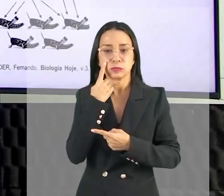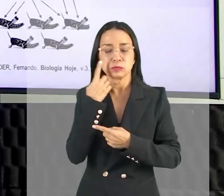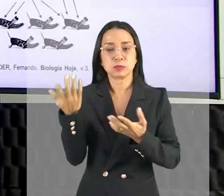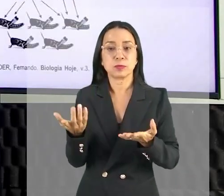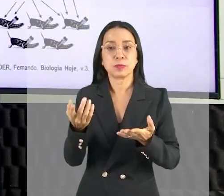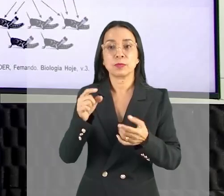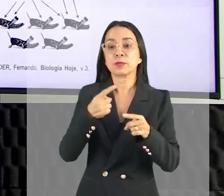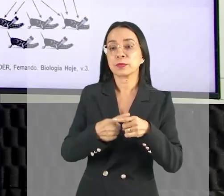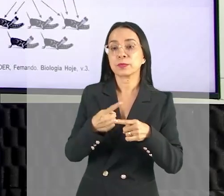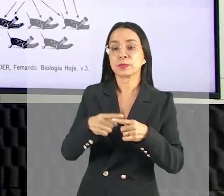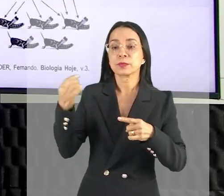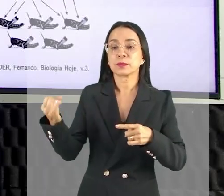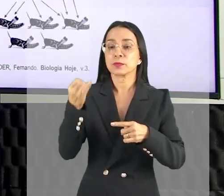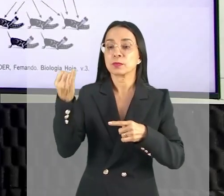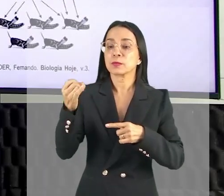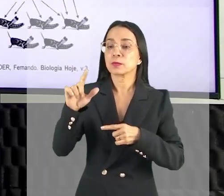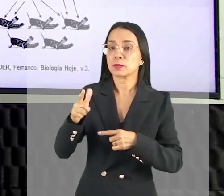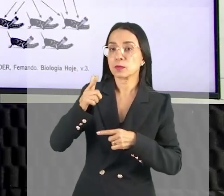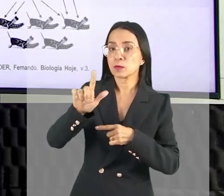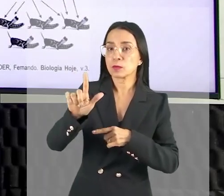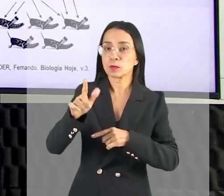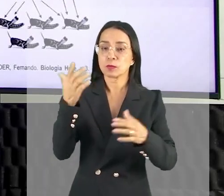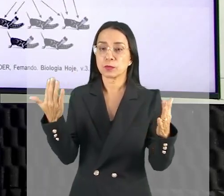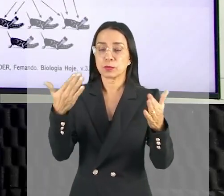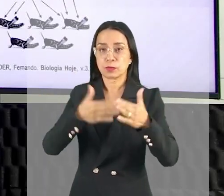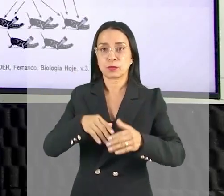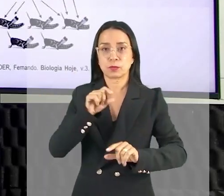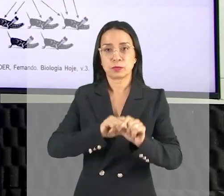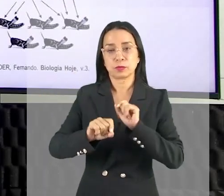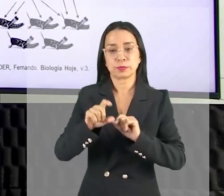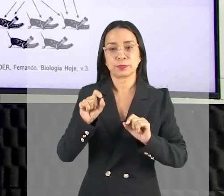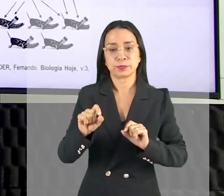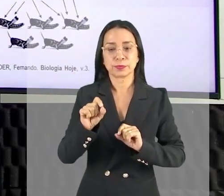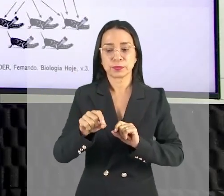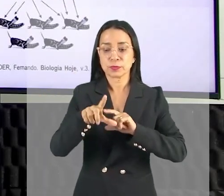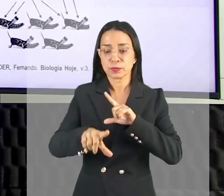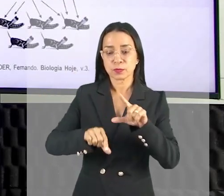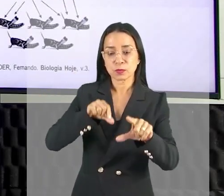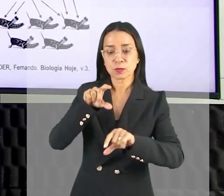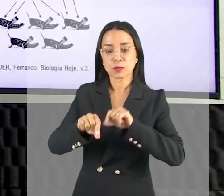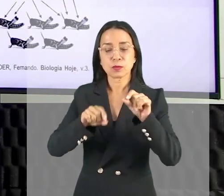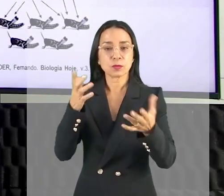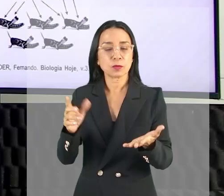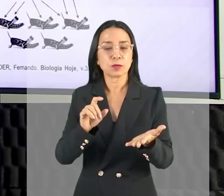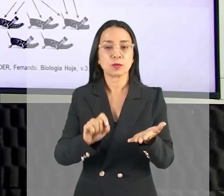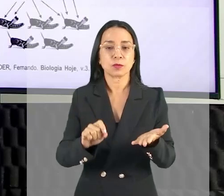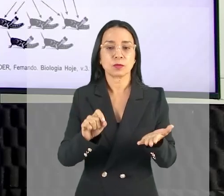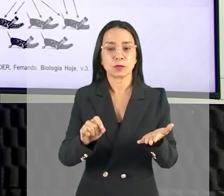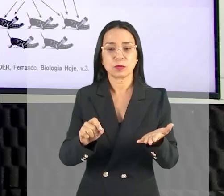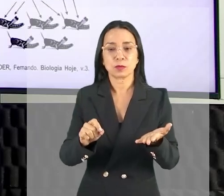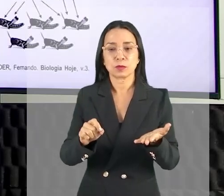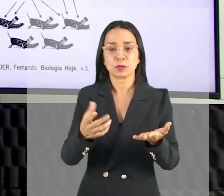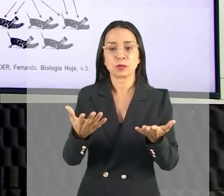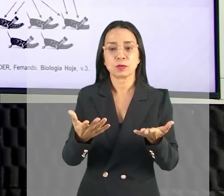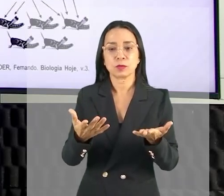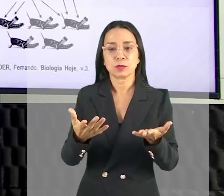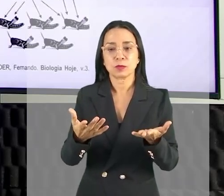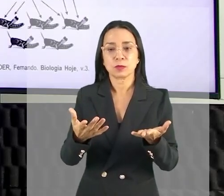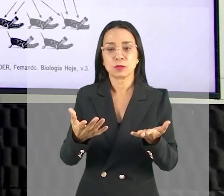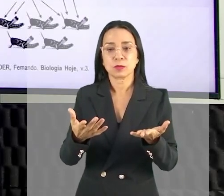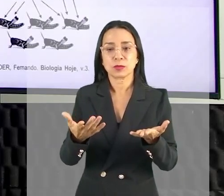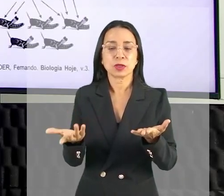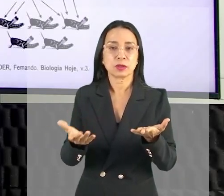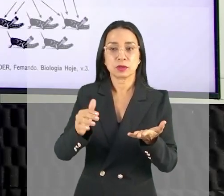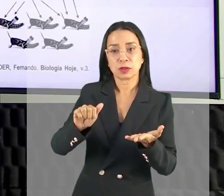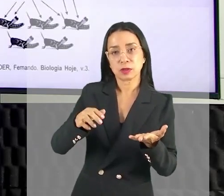isso é importante para outras provas, que essa seleção ela está sendo provocada artificialmente